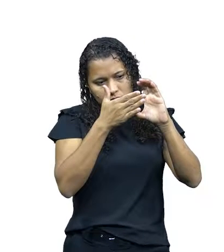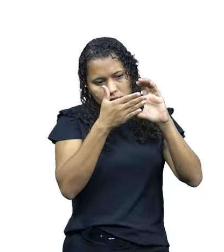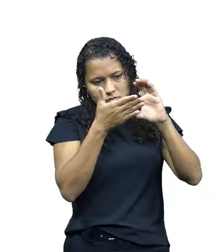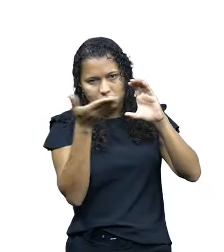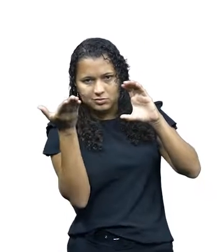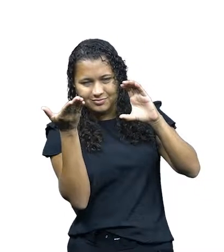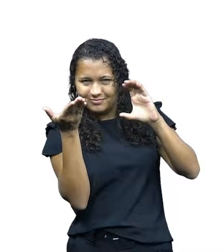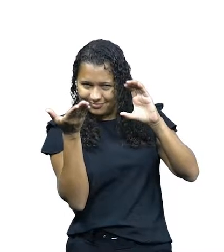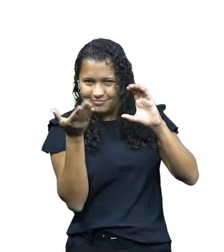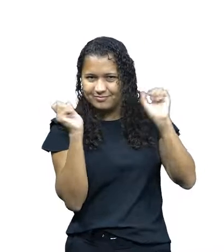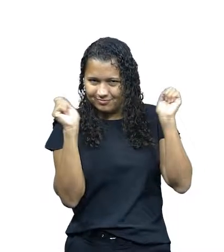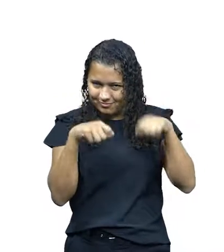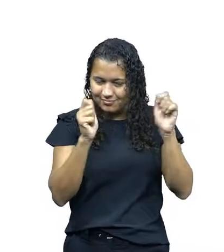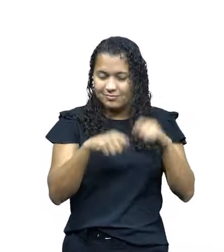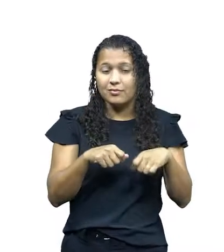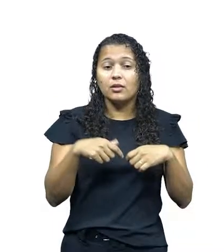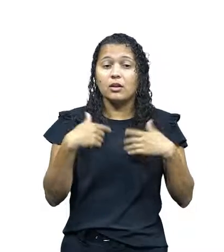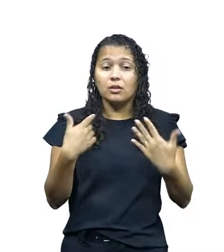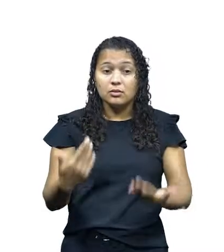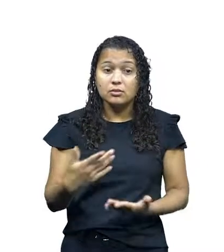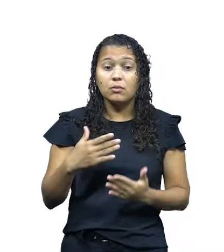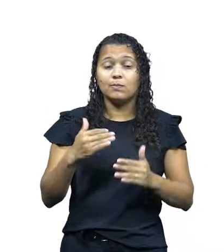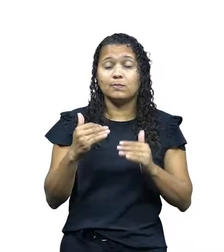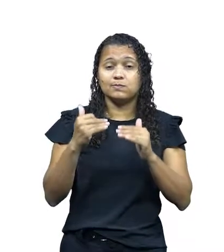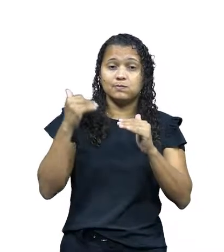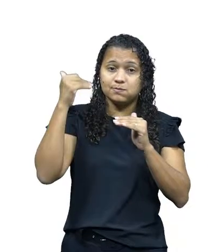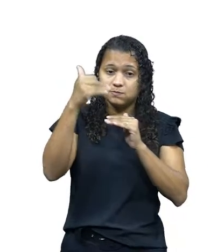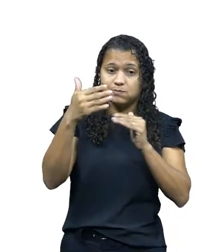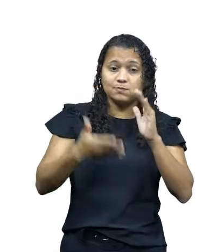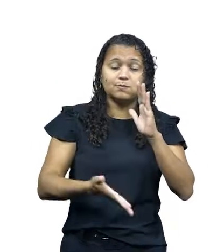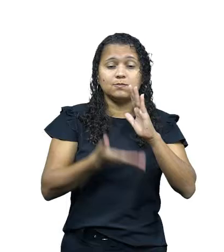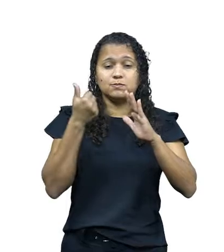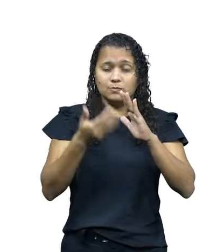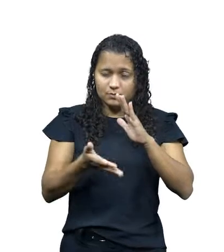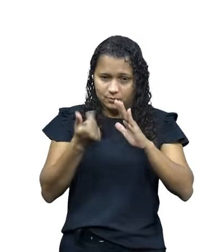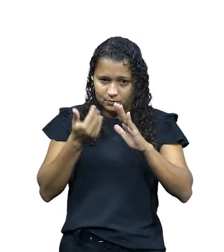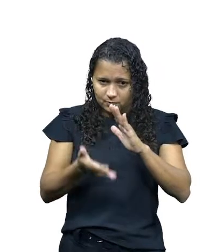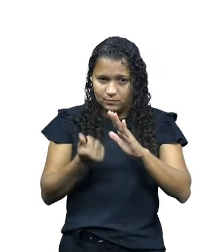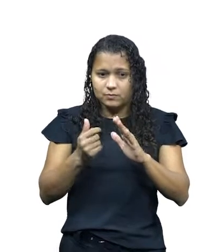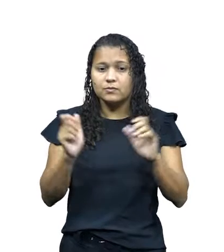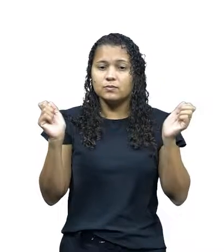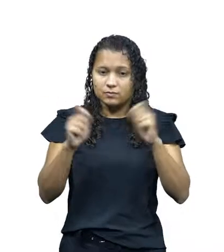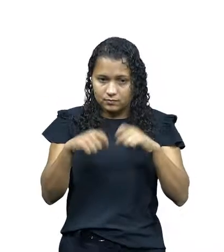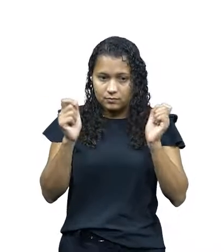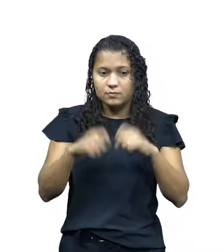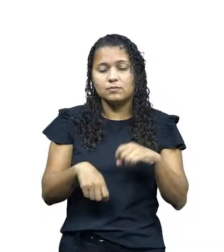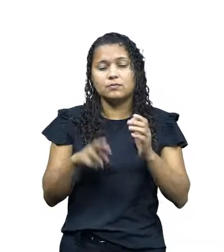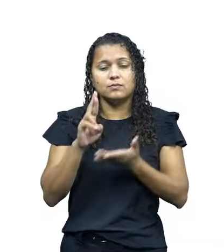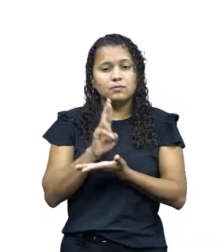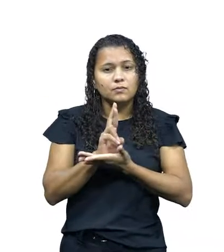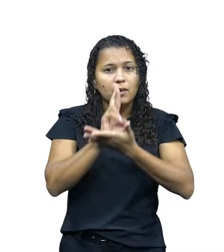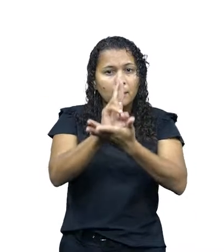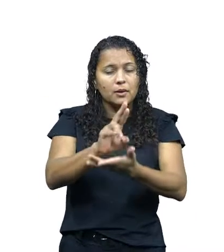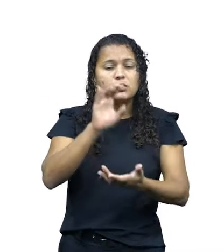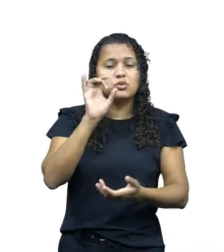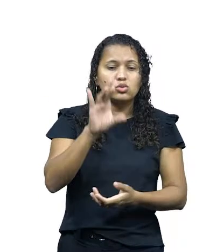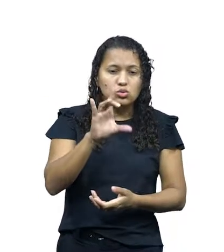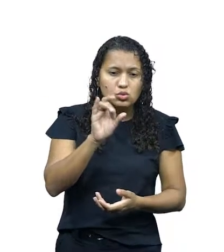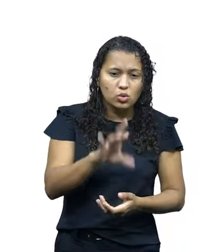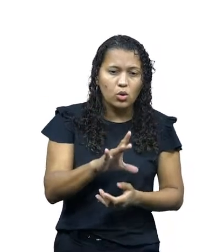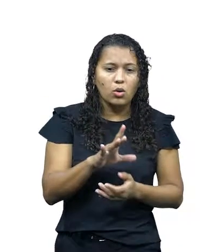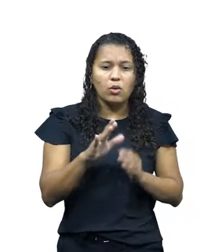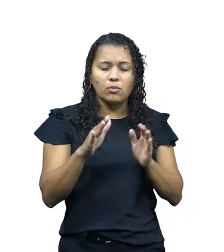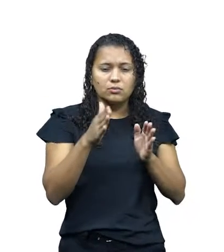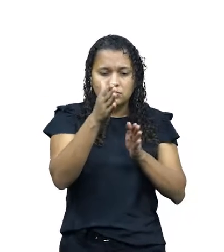ao corte, ela é eliminada, Porque, ela representa-se apenas a